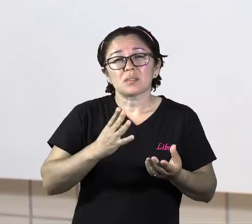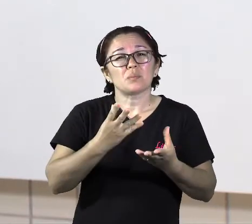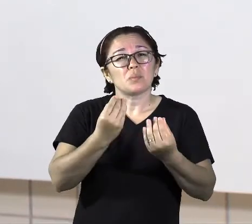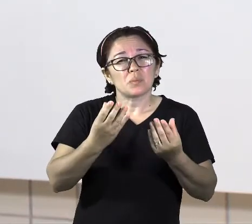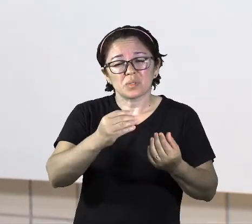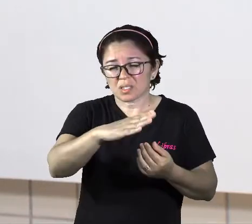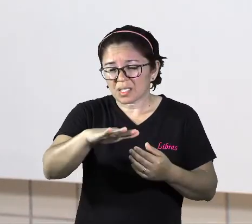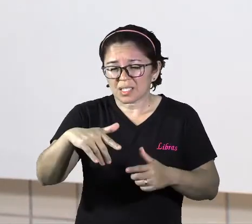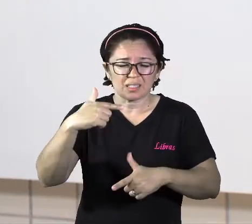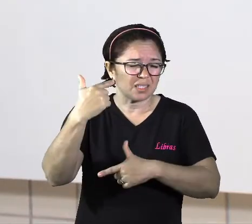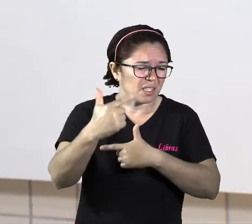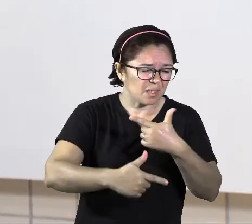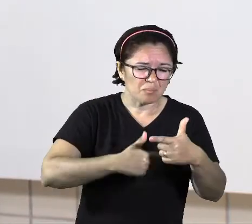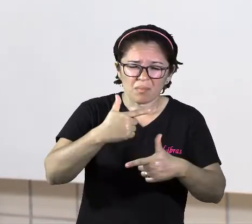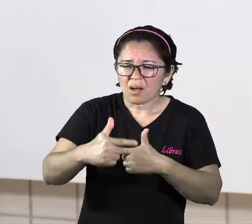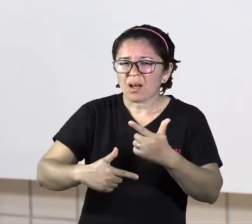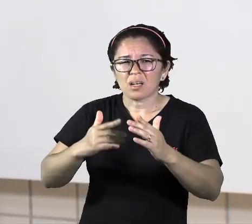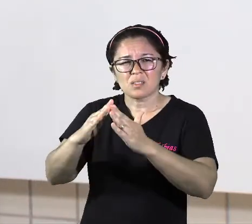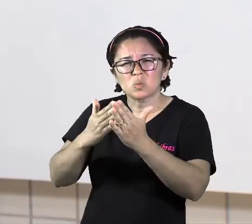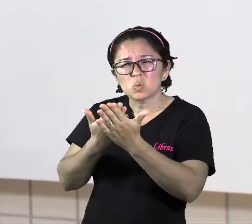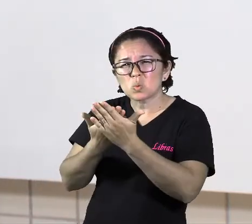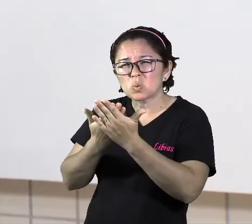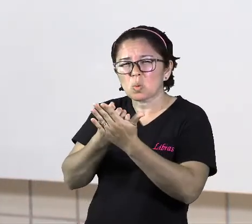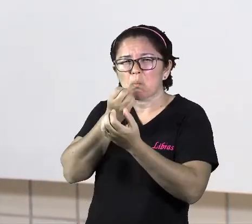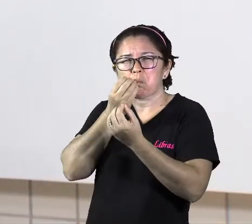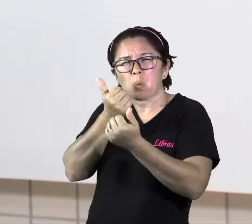educação de qualidade e ao lazer.